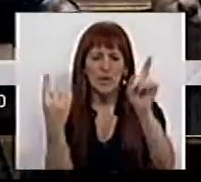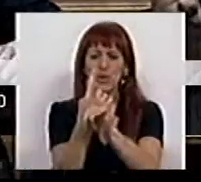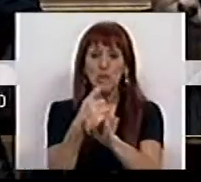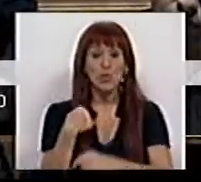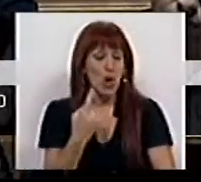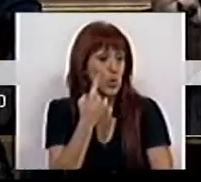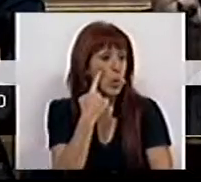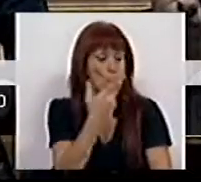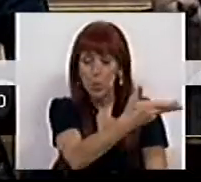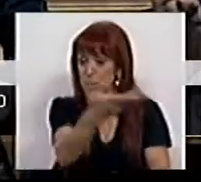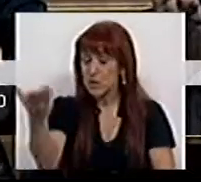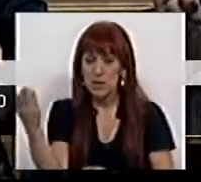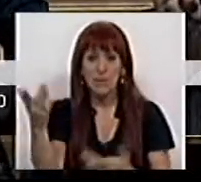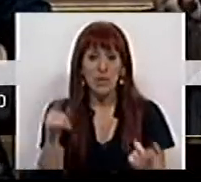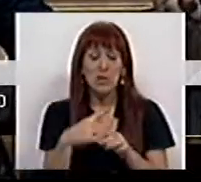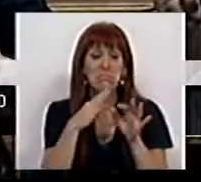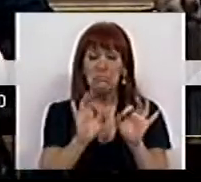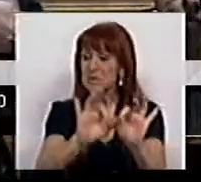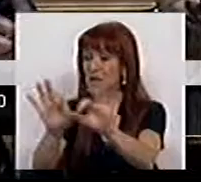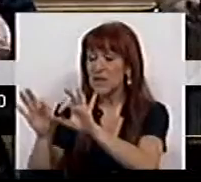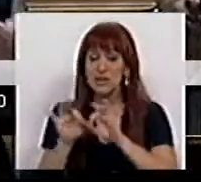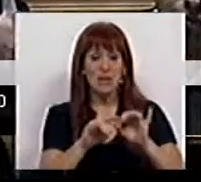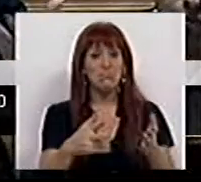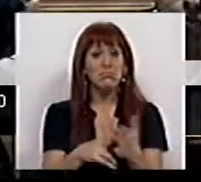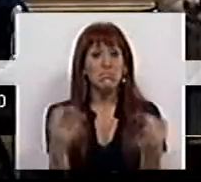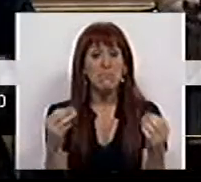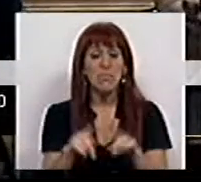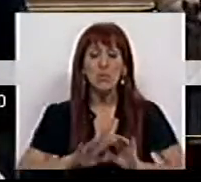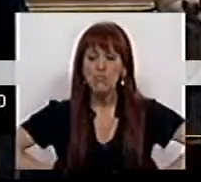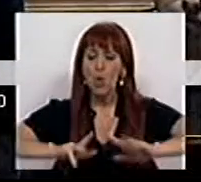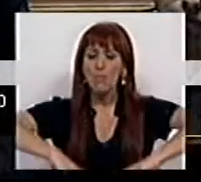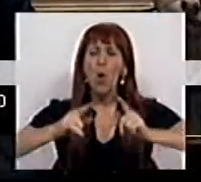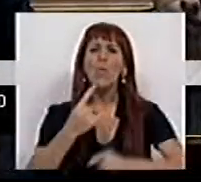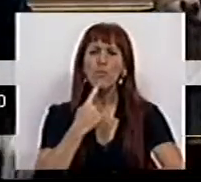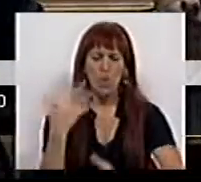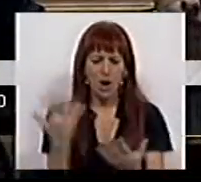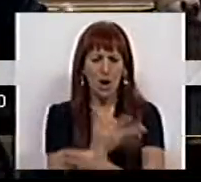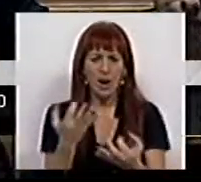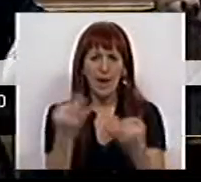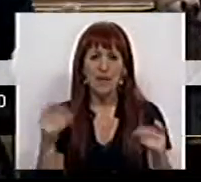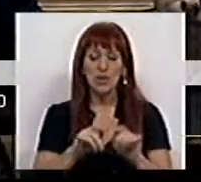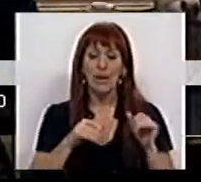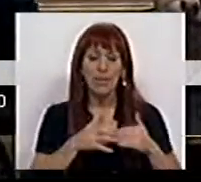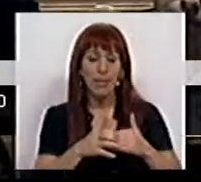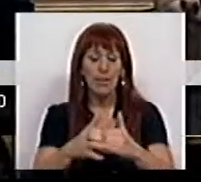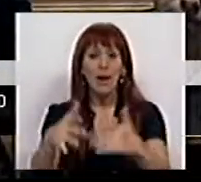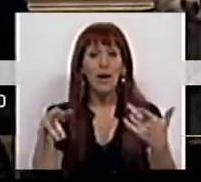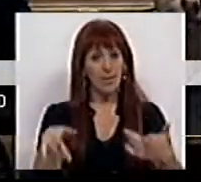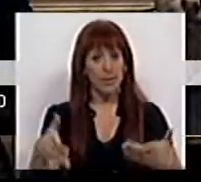que conhecemos são unânimes no reconhecimento de que há progressos significativos na